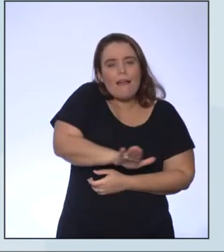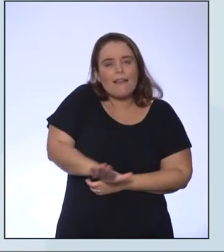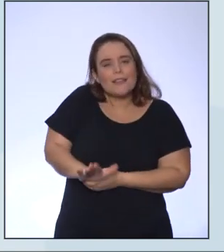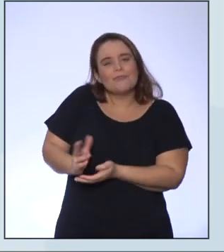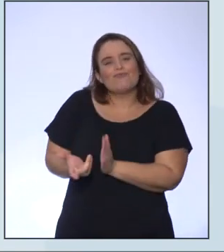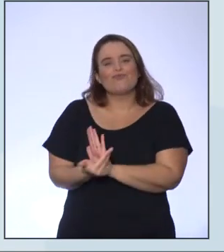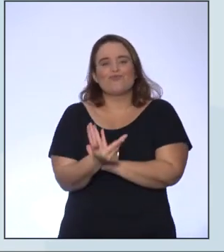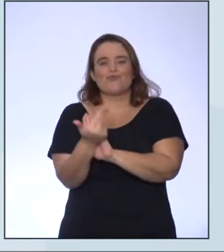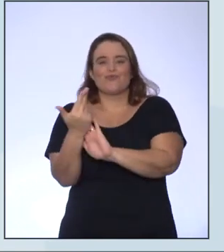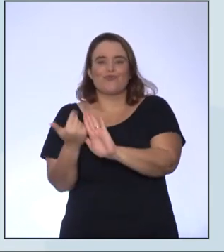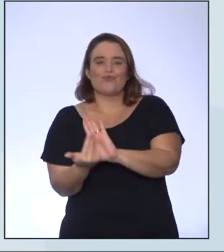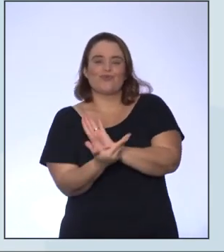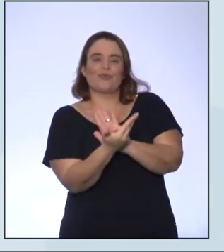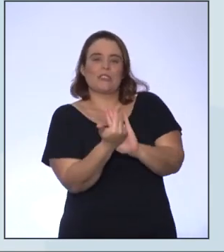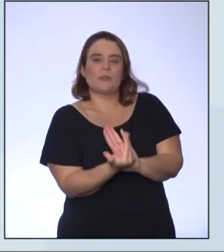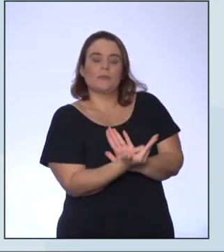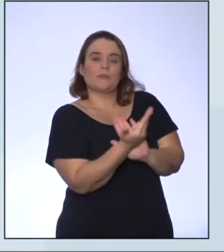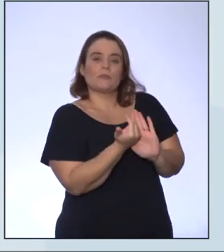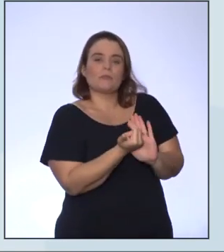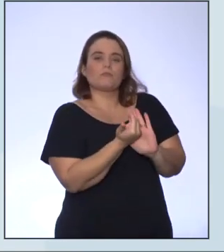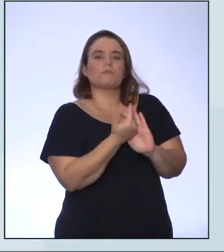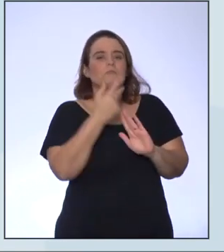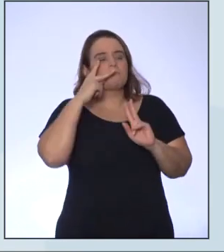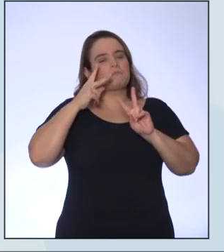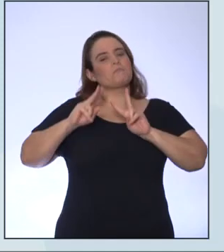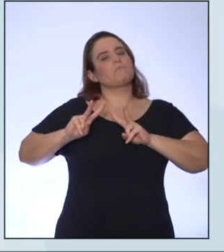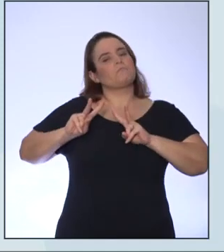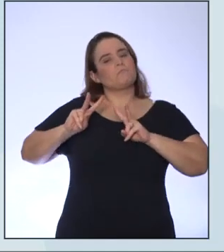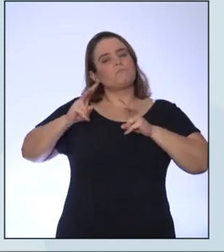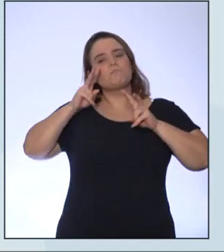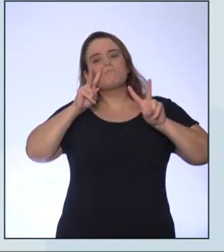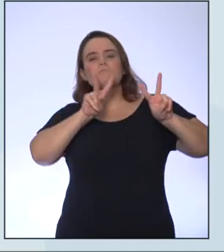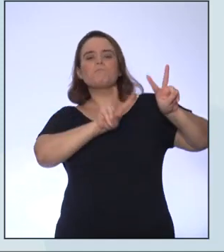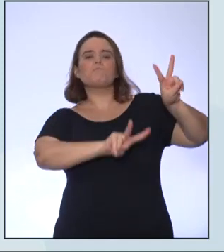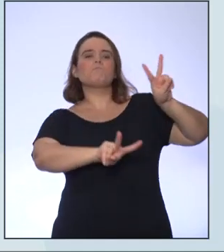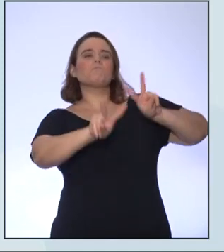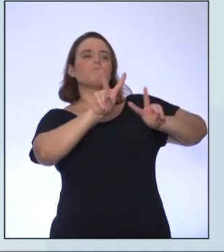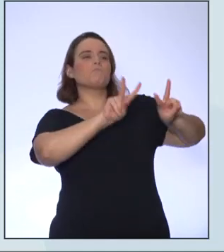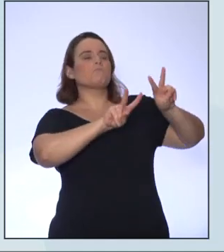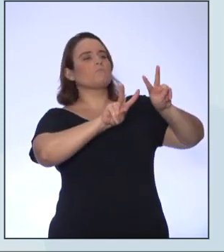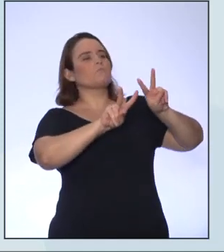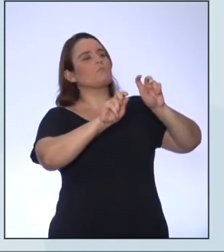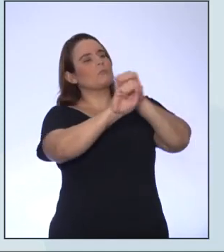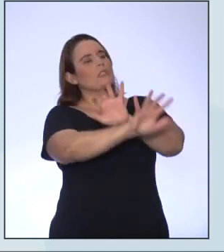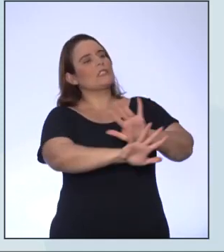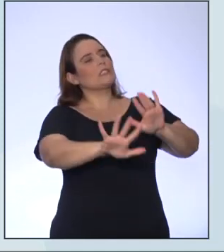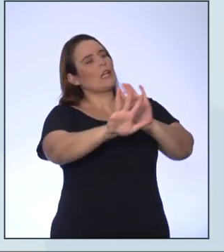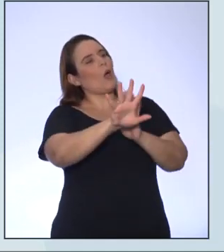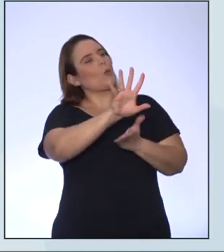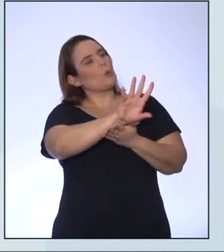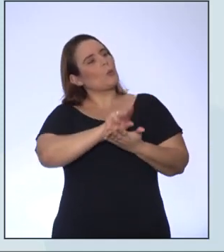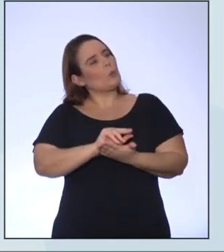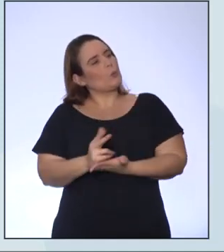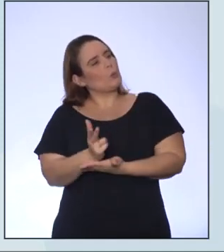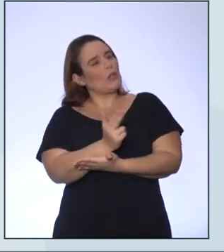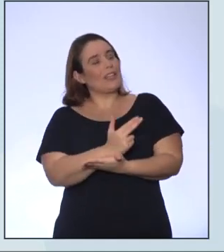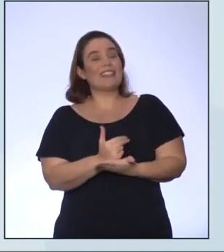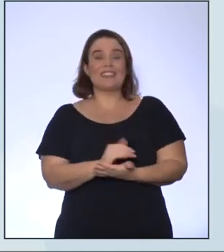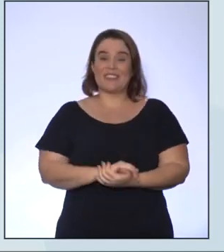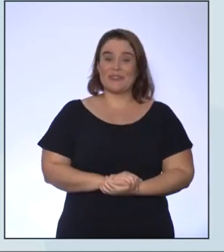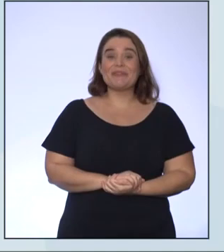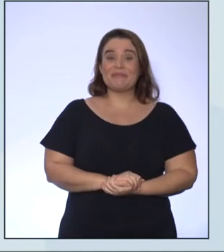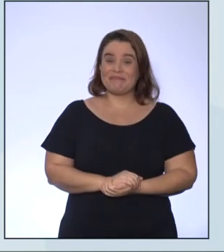trazem, né, que estão observando uma determinada paisagem. Então, nós convidamos vocês a fazerem também os seus